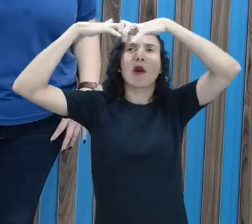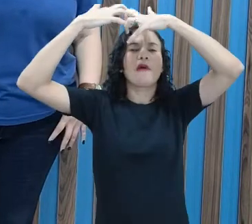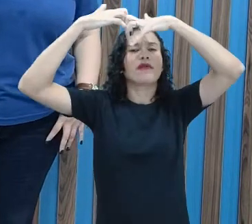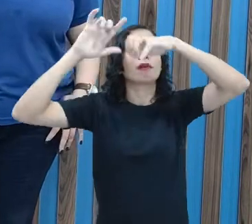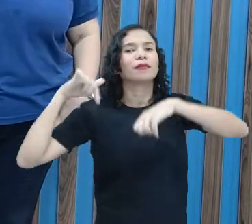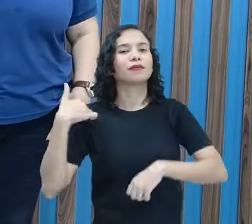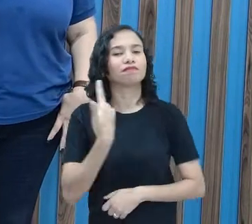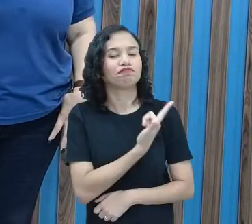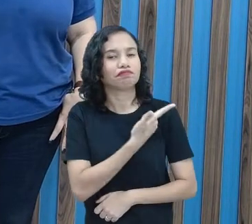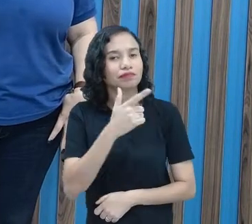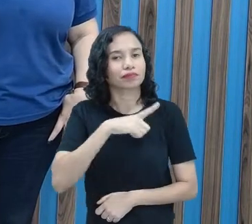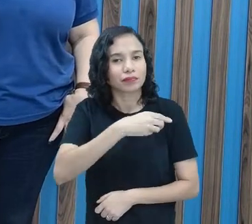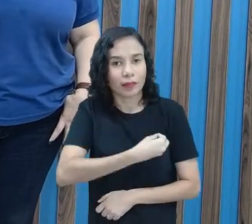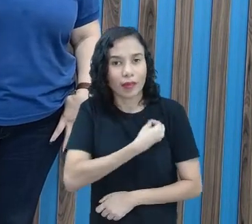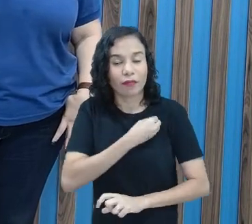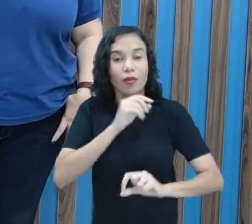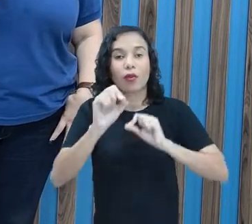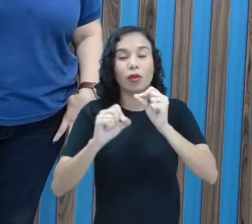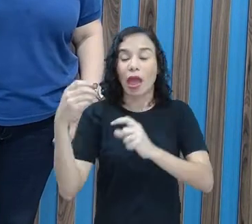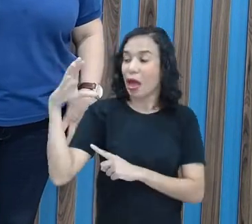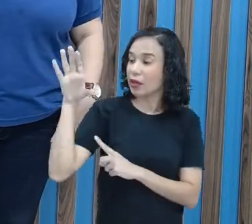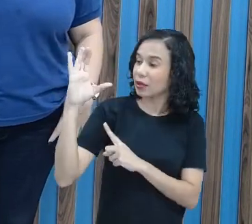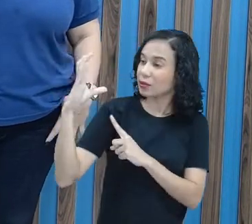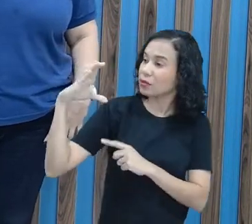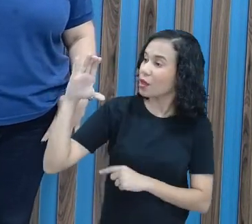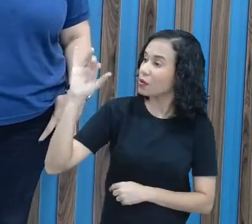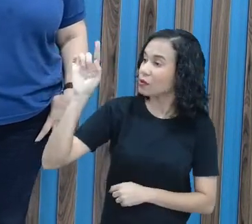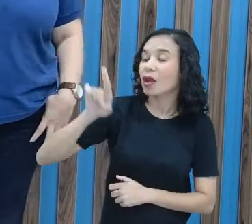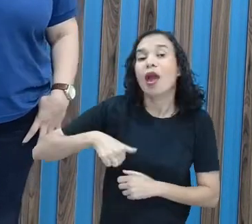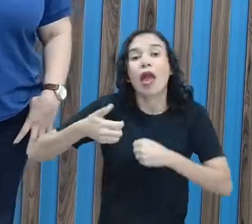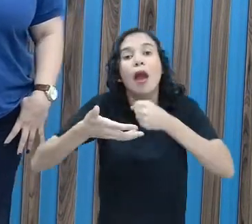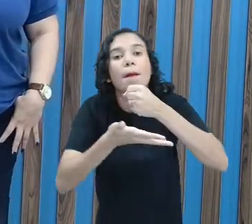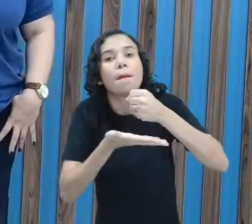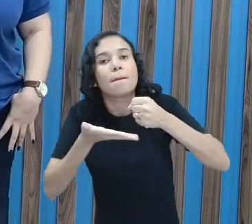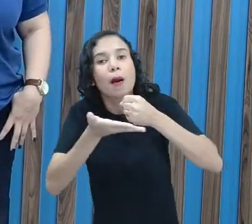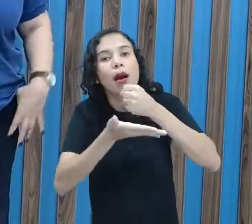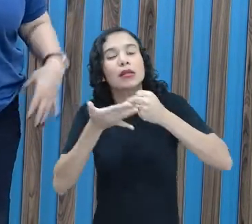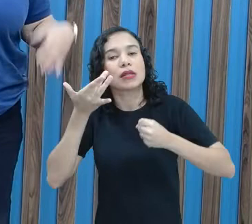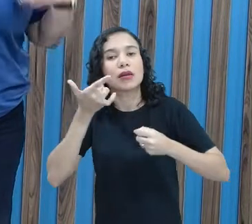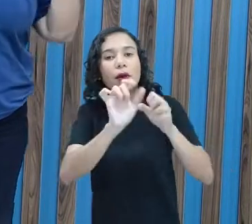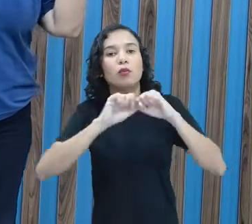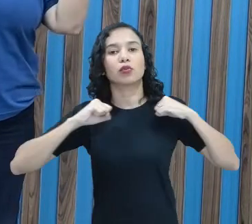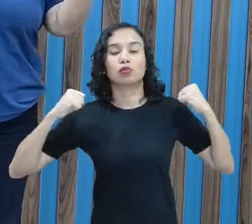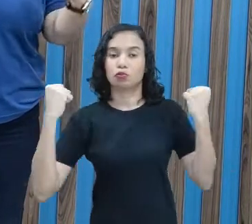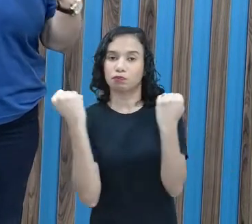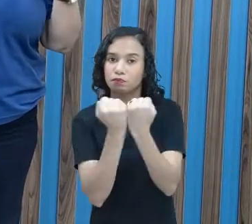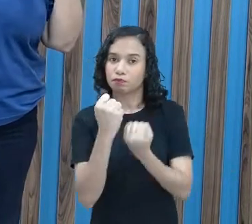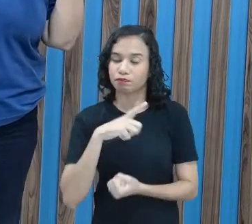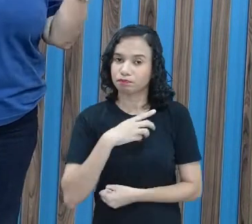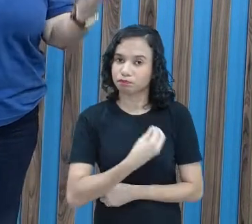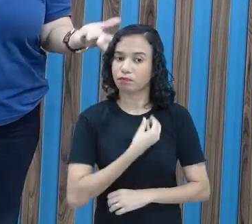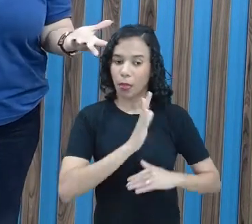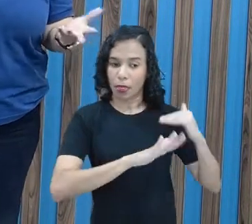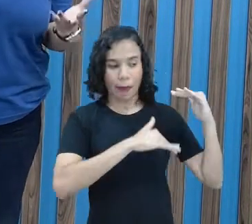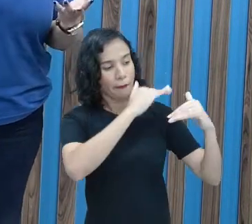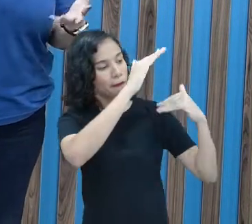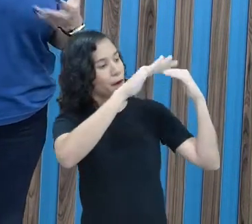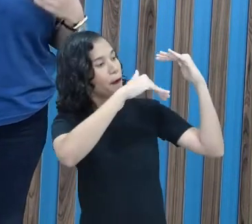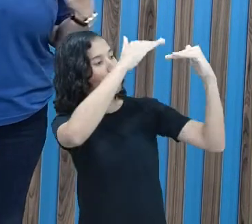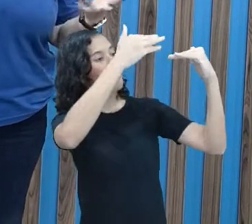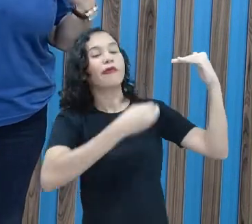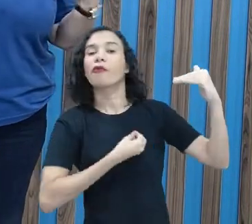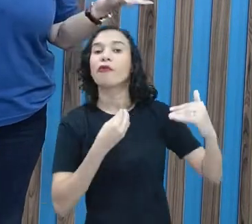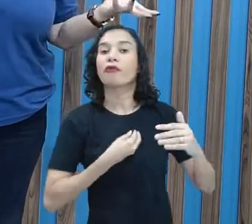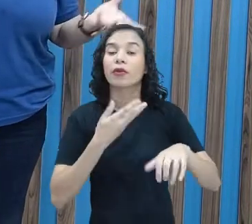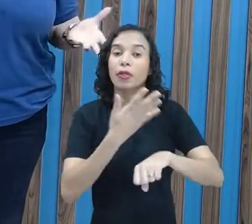todos nós, né? Que a ciência é a base para a sociedade conseguir desenvolver e viver